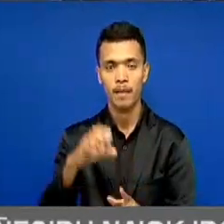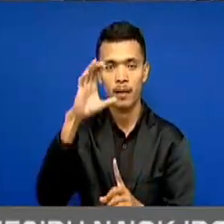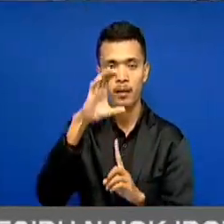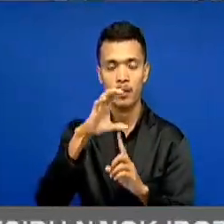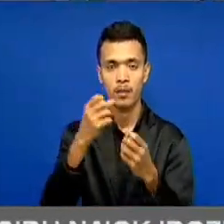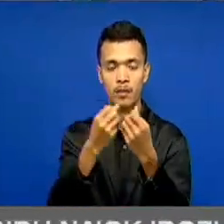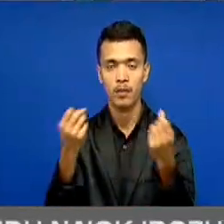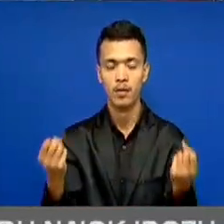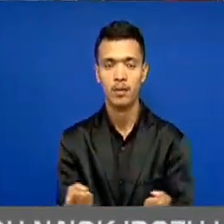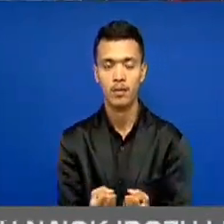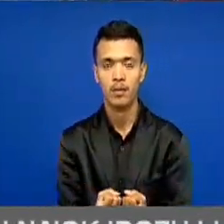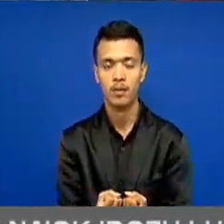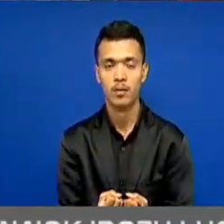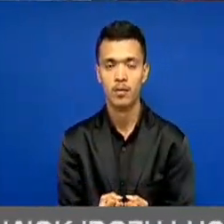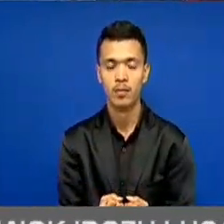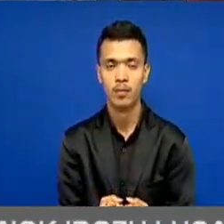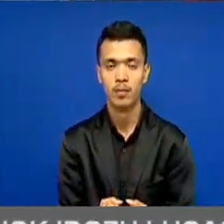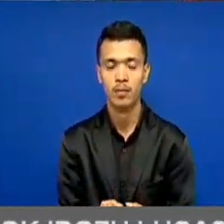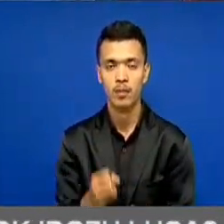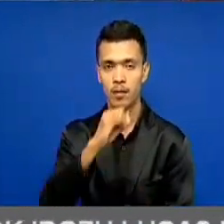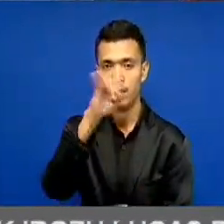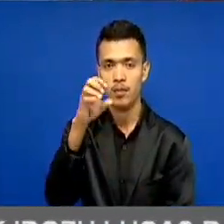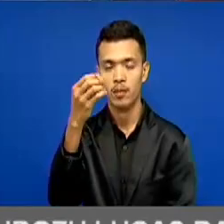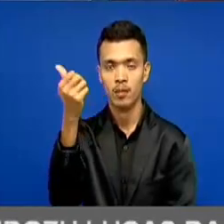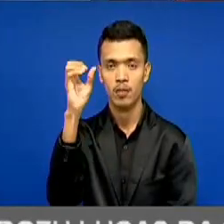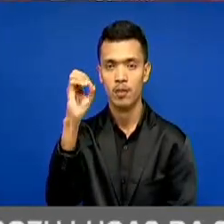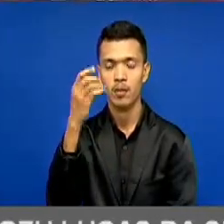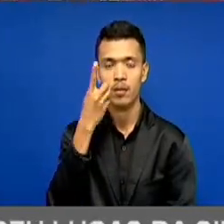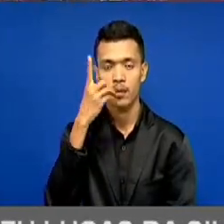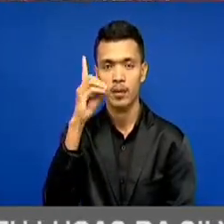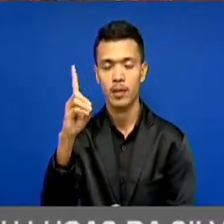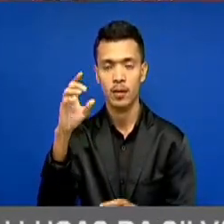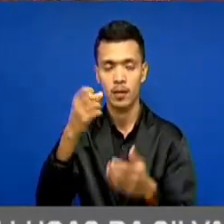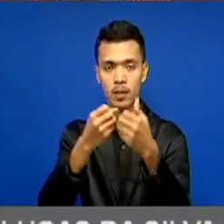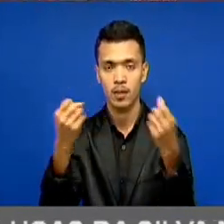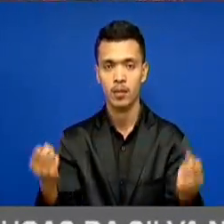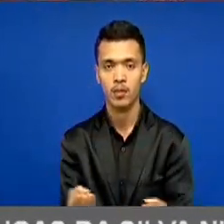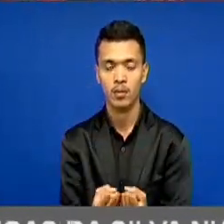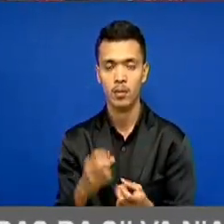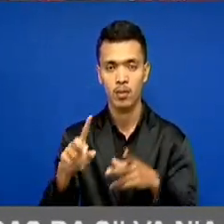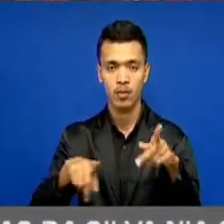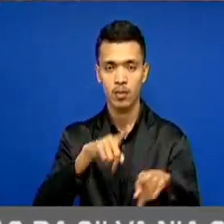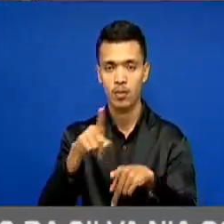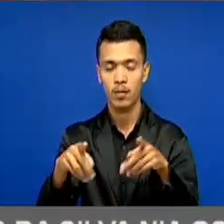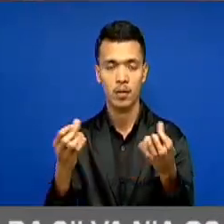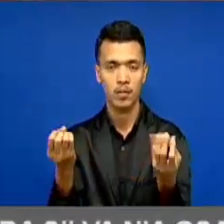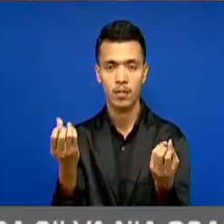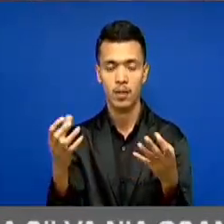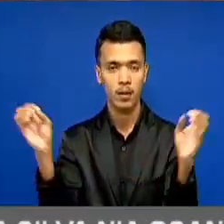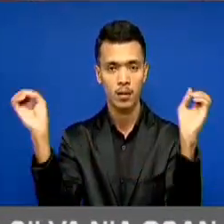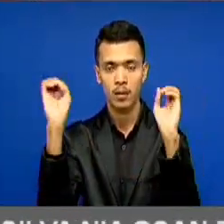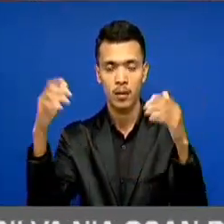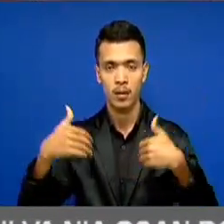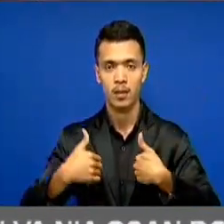Sefisuku Gugleur Agosto dos Santos no residente João Ramos informa e suku Gugleur comunidade Barak Makla e cartão eleitoral